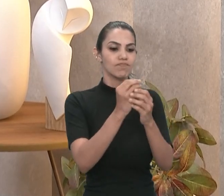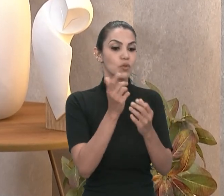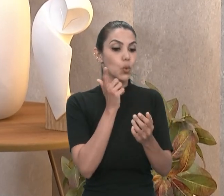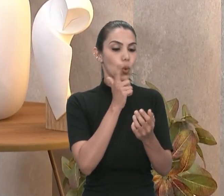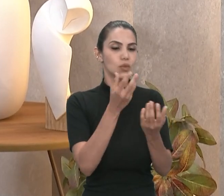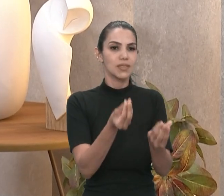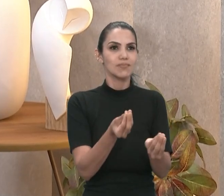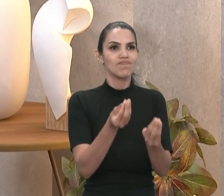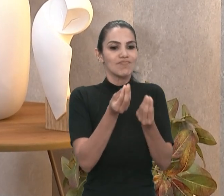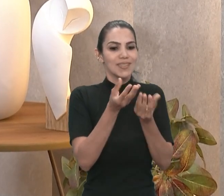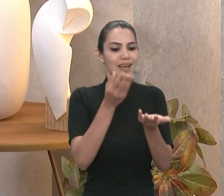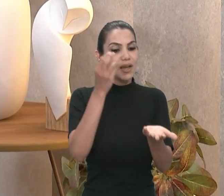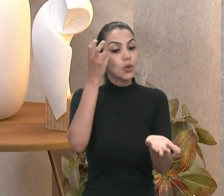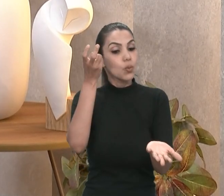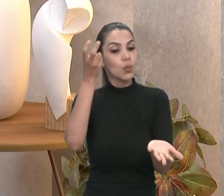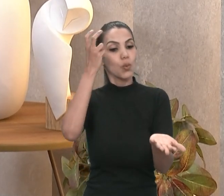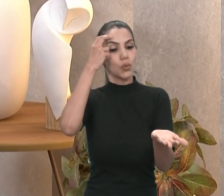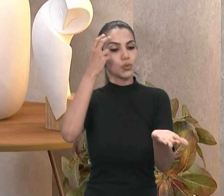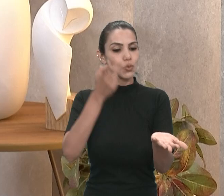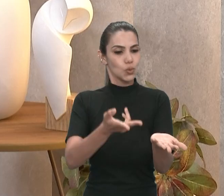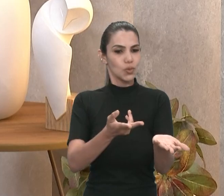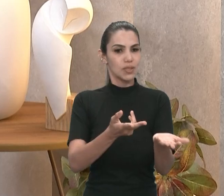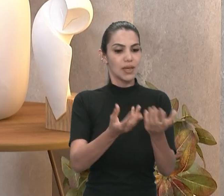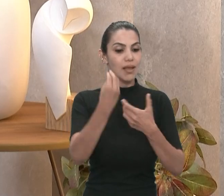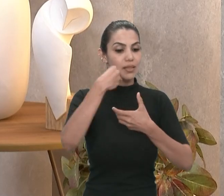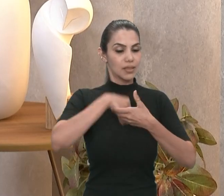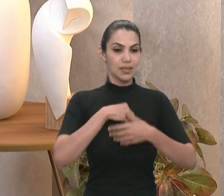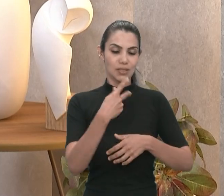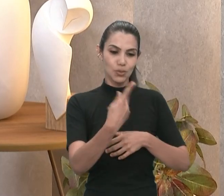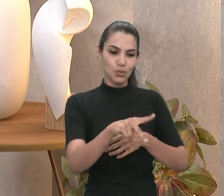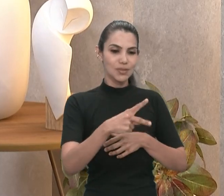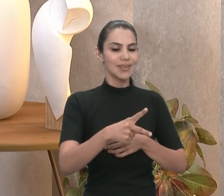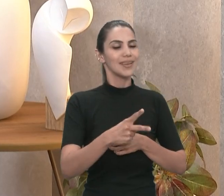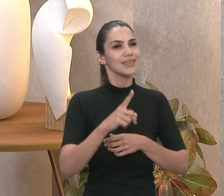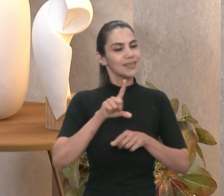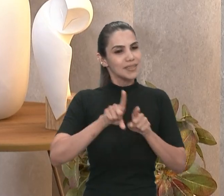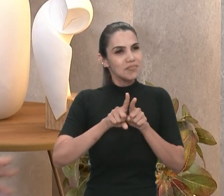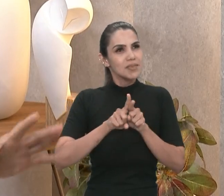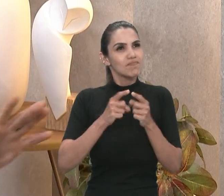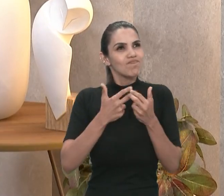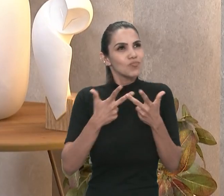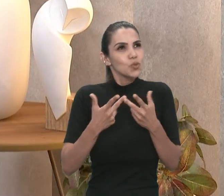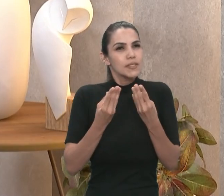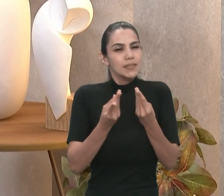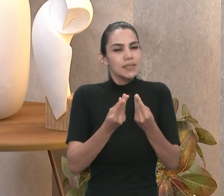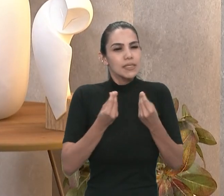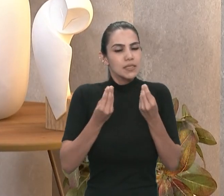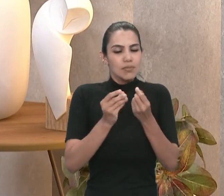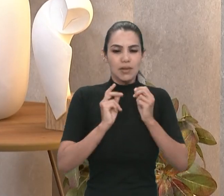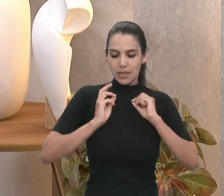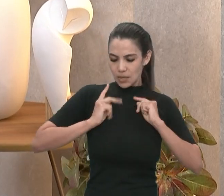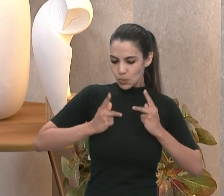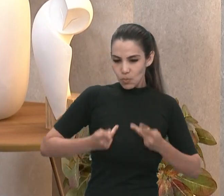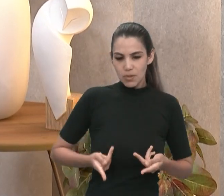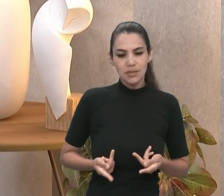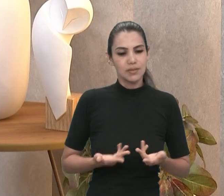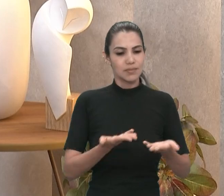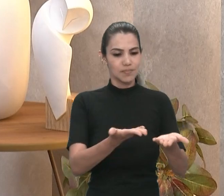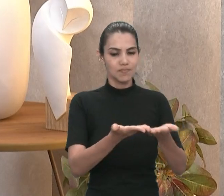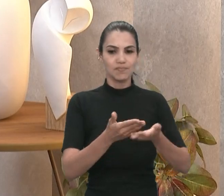que agregue elementos de humanização a cada espaço que ele possa